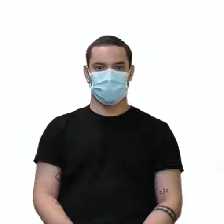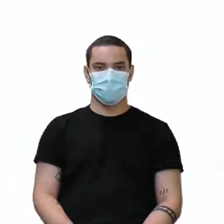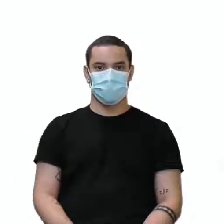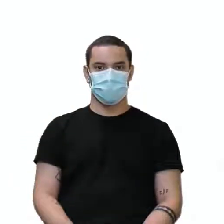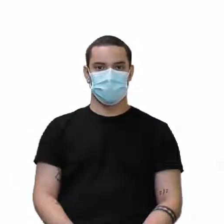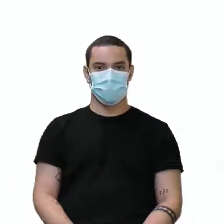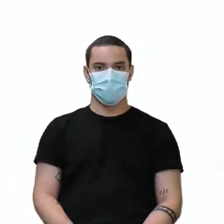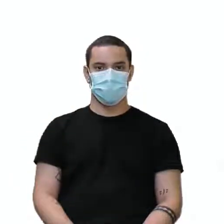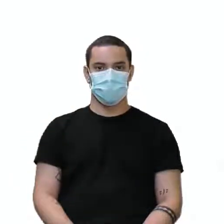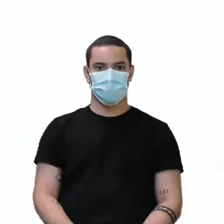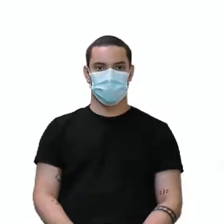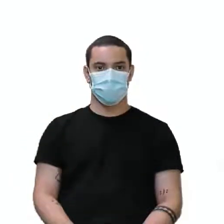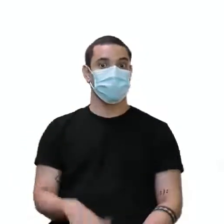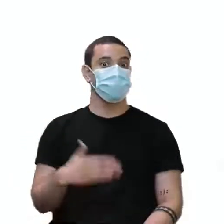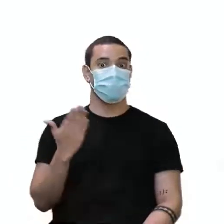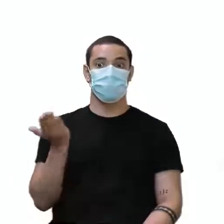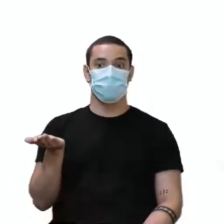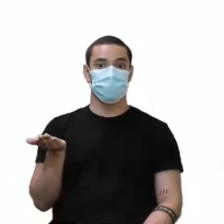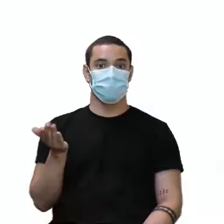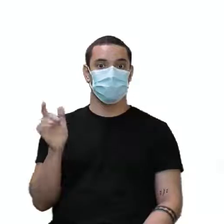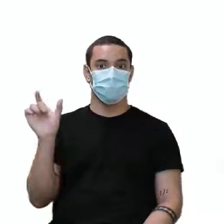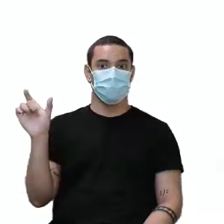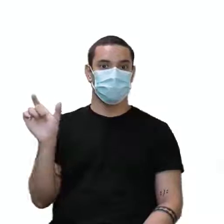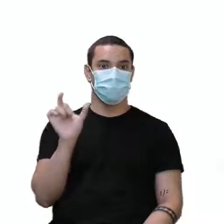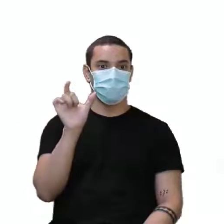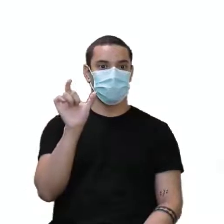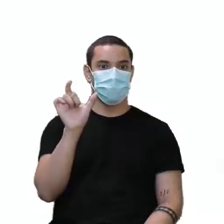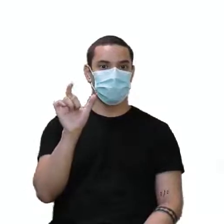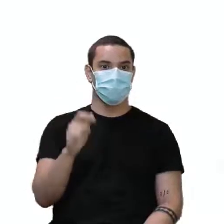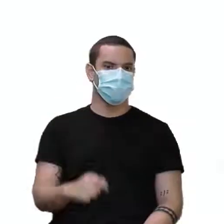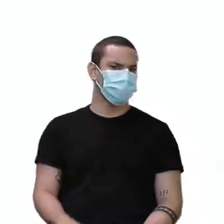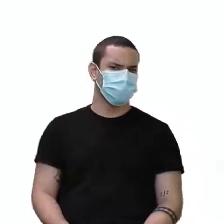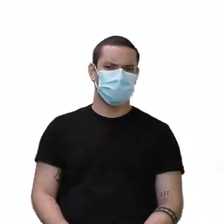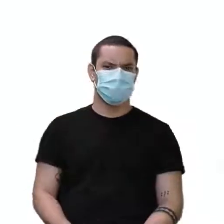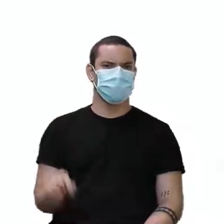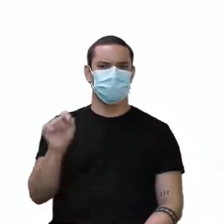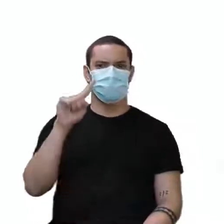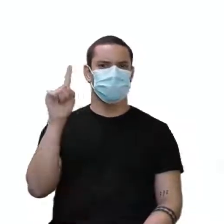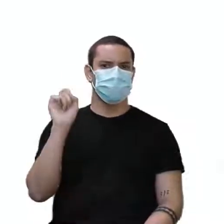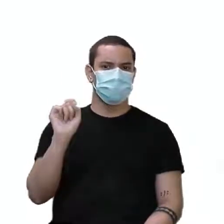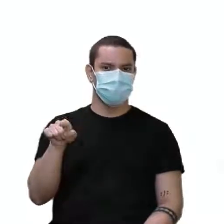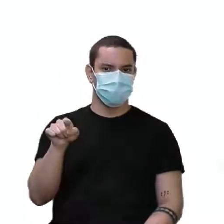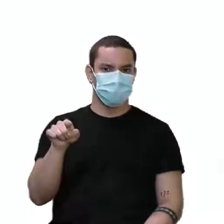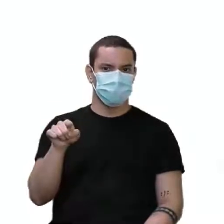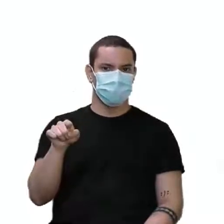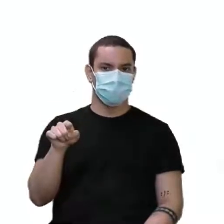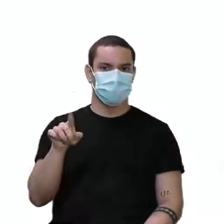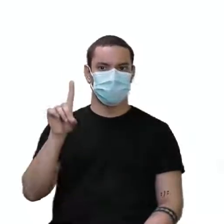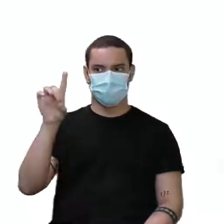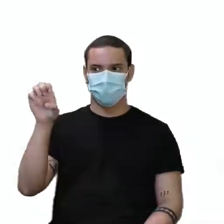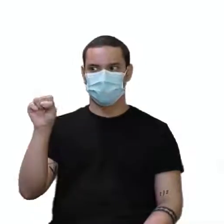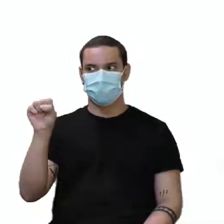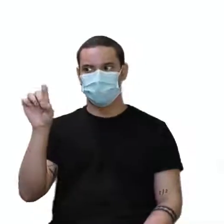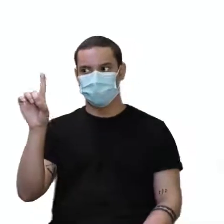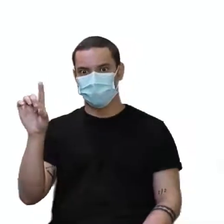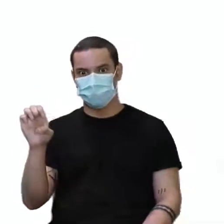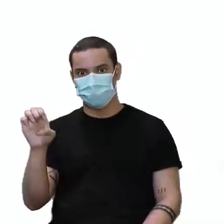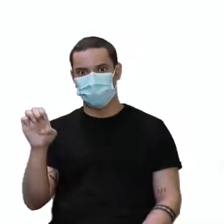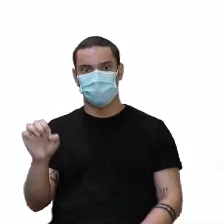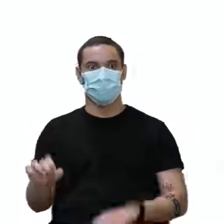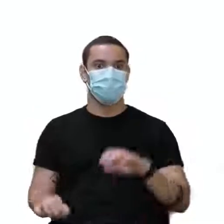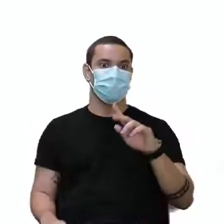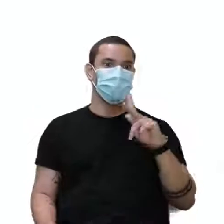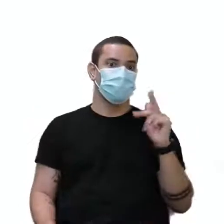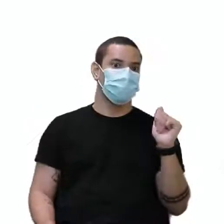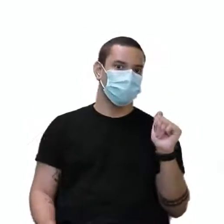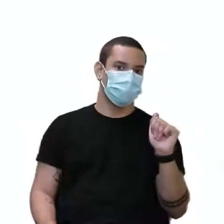falo o quê? Às 7 horas? Eu estou aqui às 7 horas ou desde 7 horas? Eu